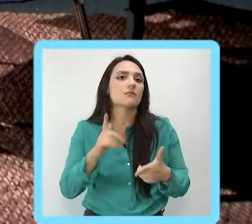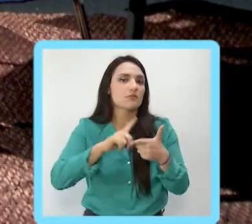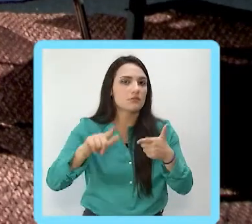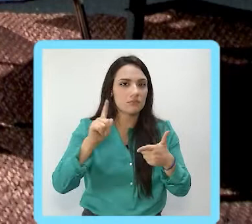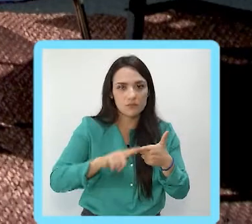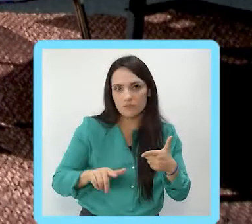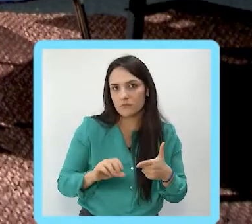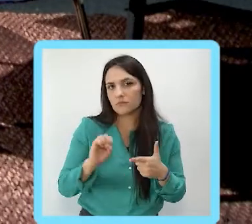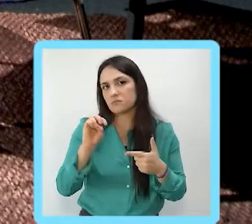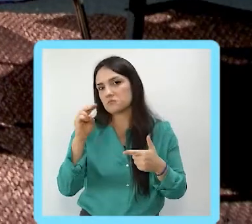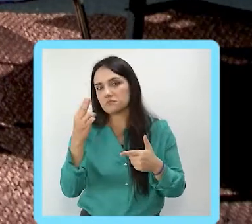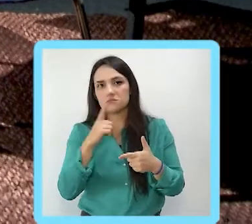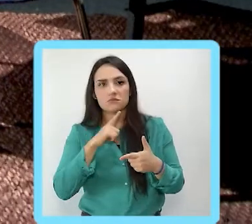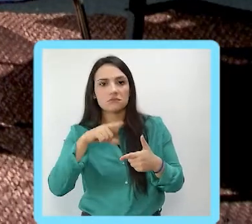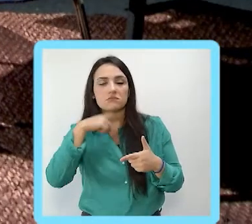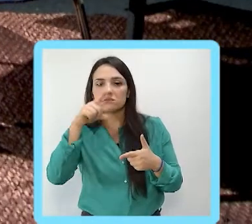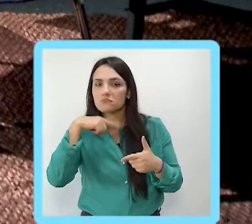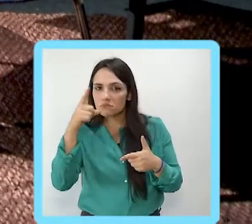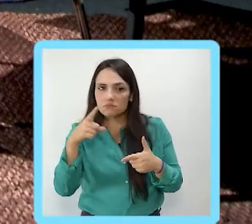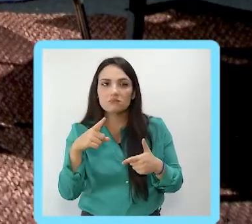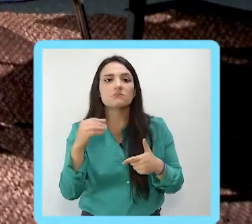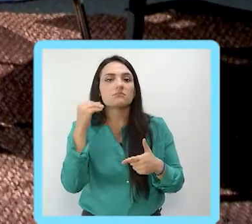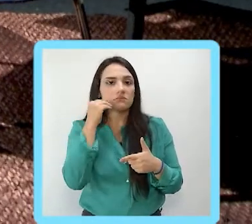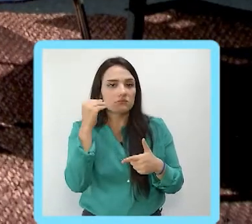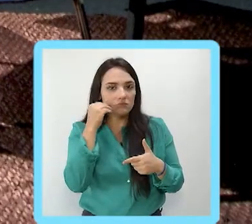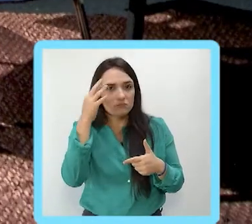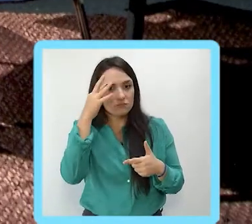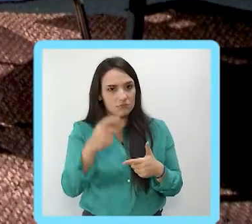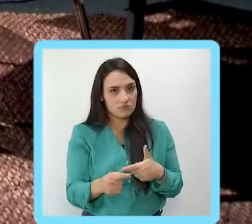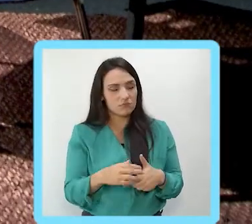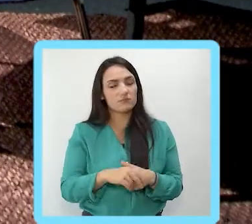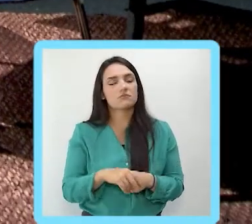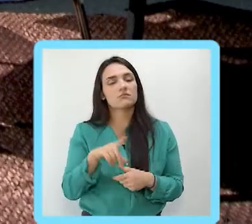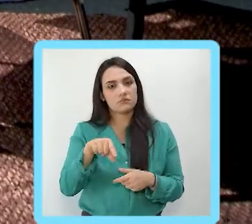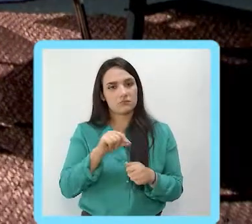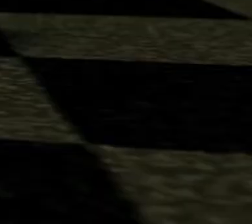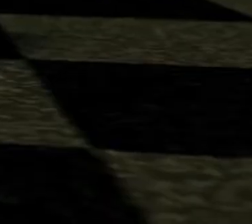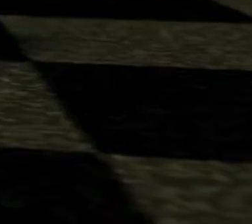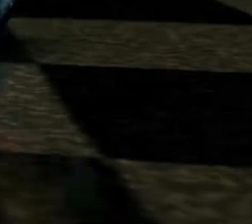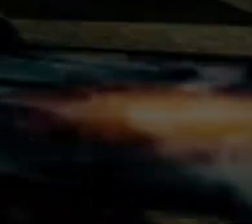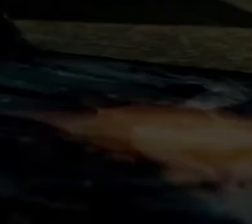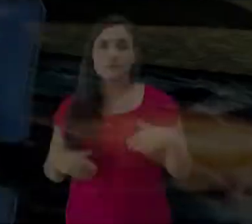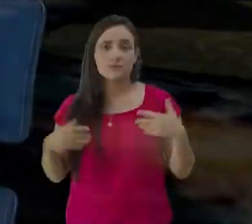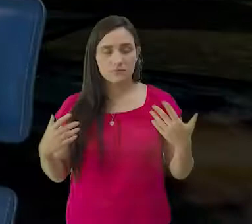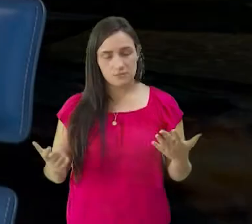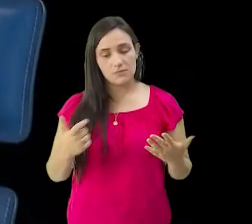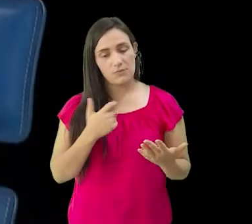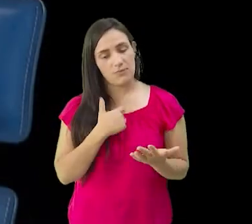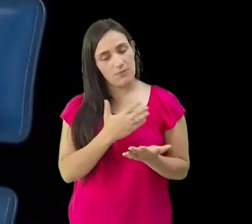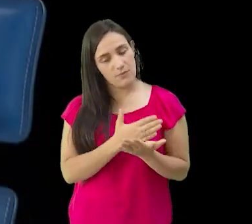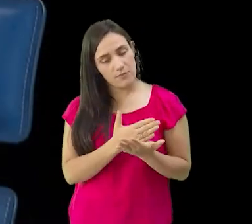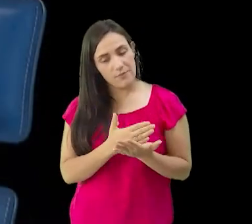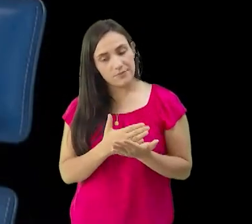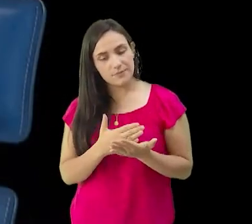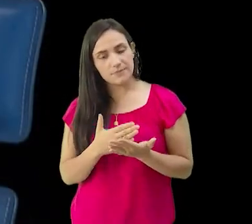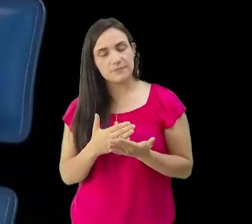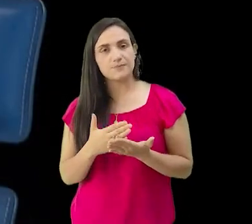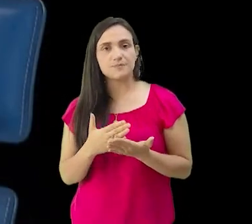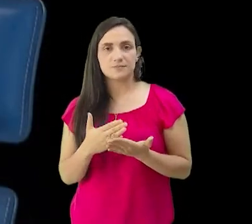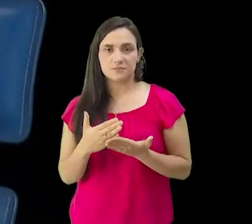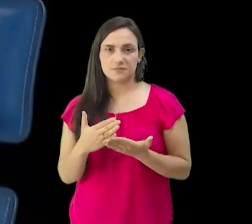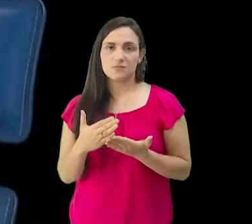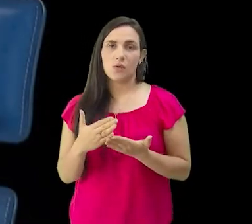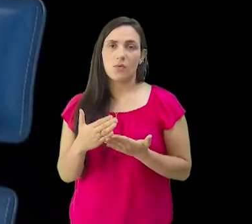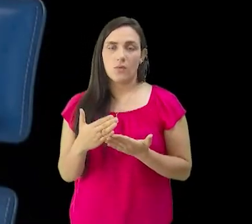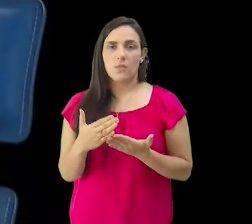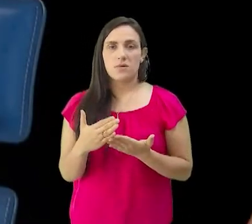né, ou enfrentar uma dúvida jurídica, e aí a gente faz o parecer. Eu comecei